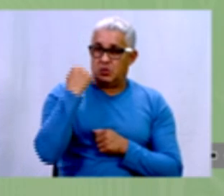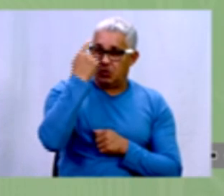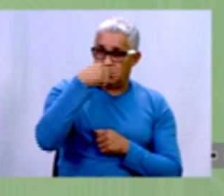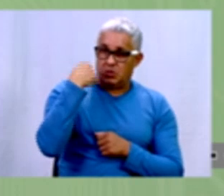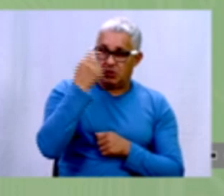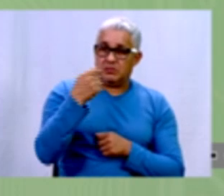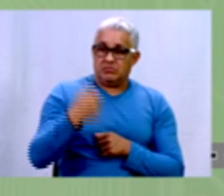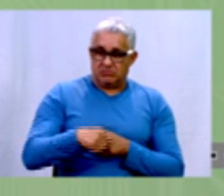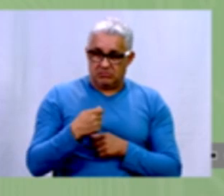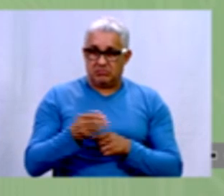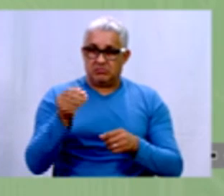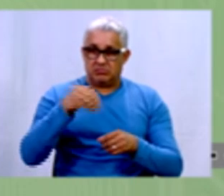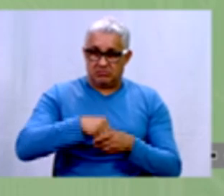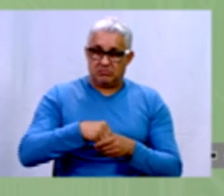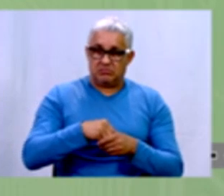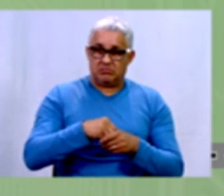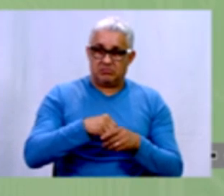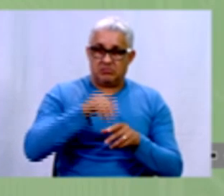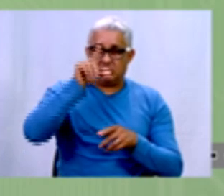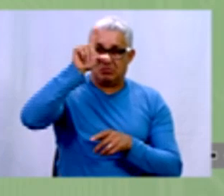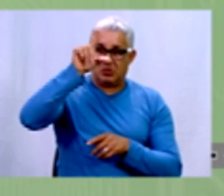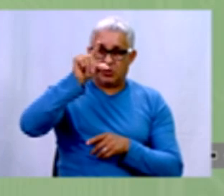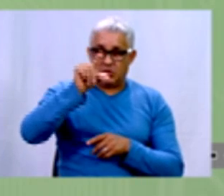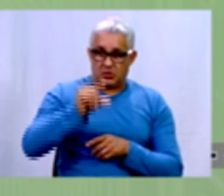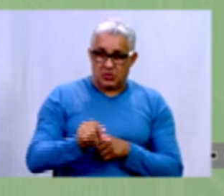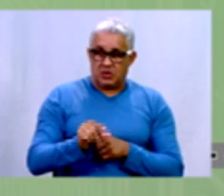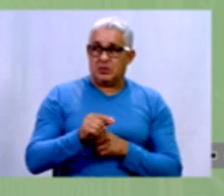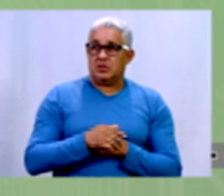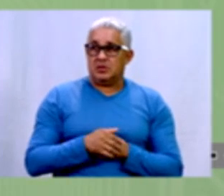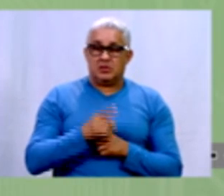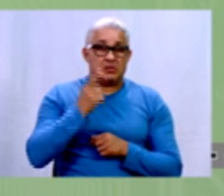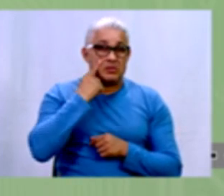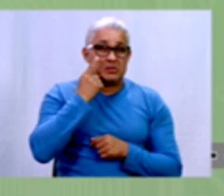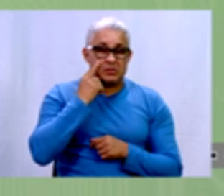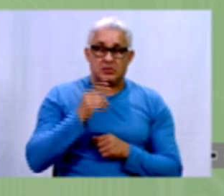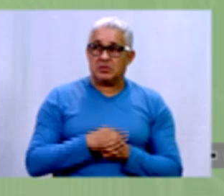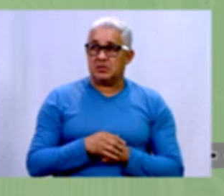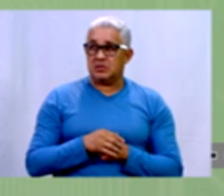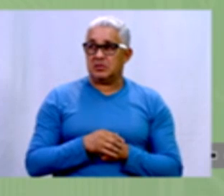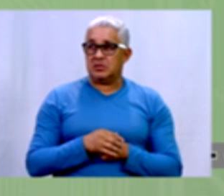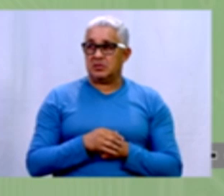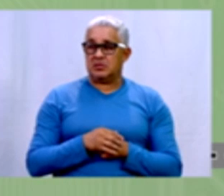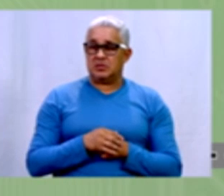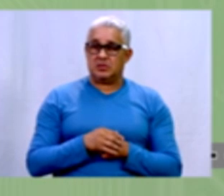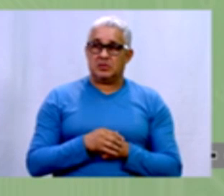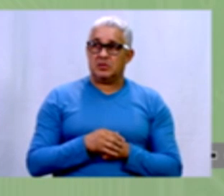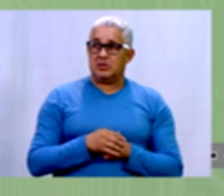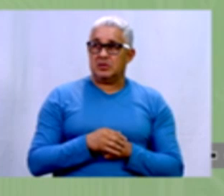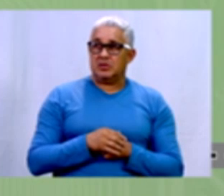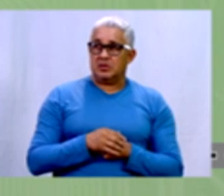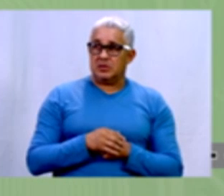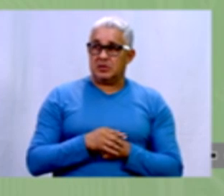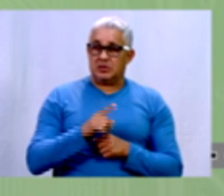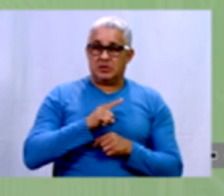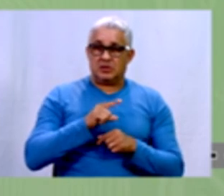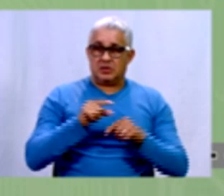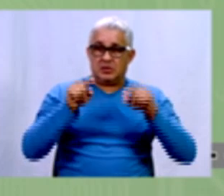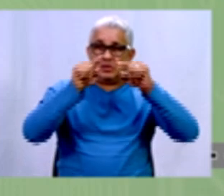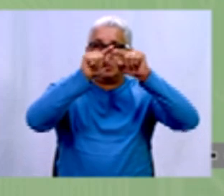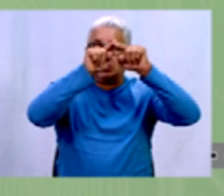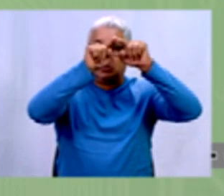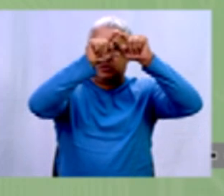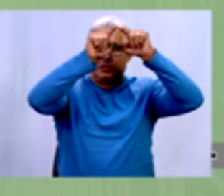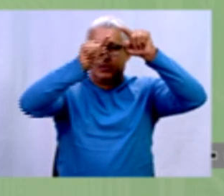horas necessárias vai caindo. Então, veja que no período aqui intermediário do sprint, nós temos aqui